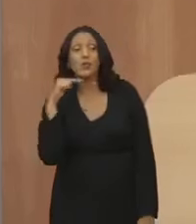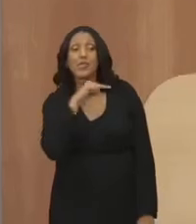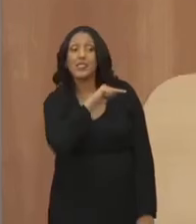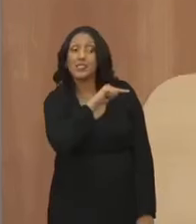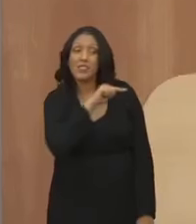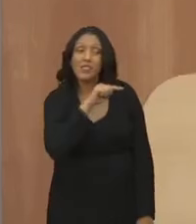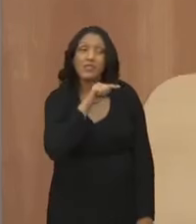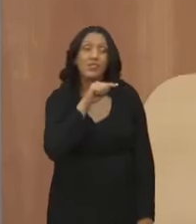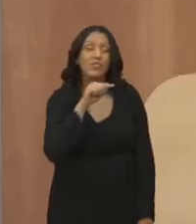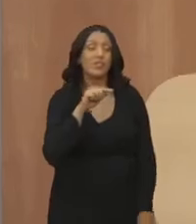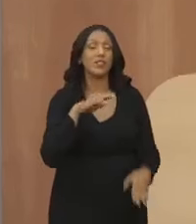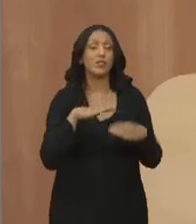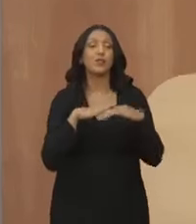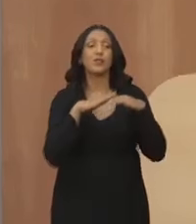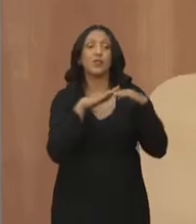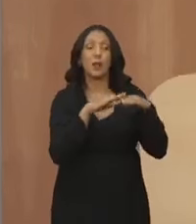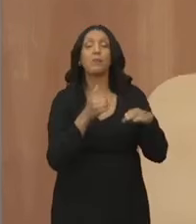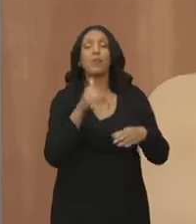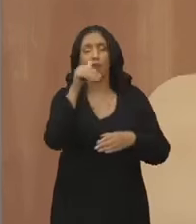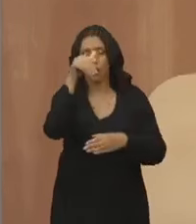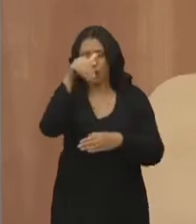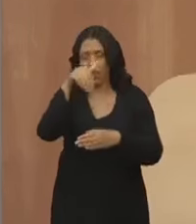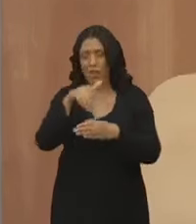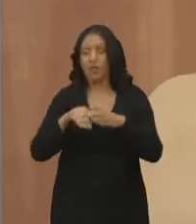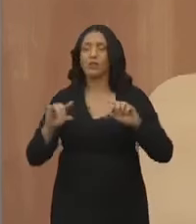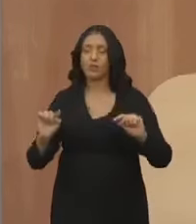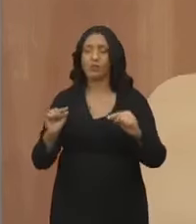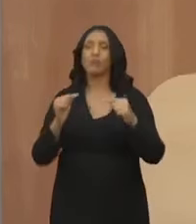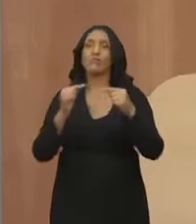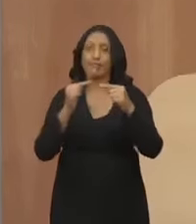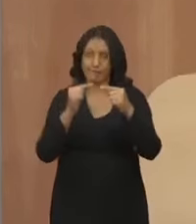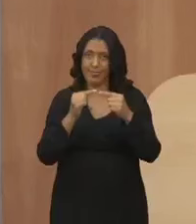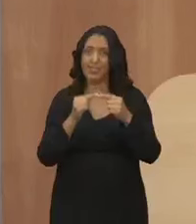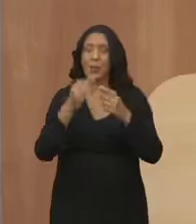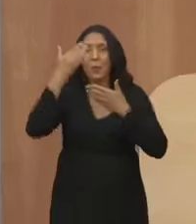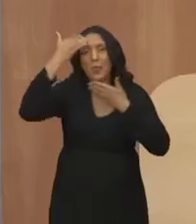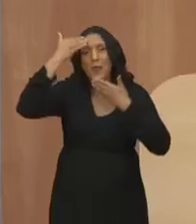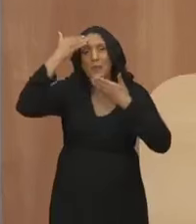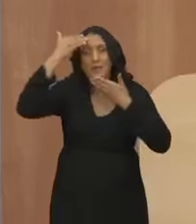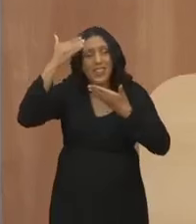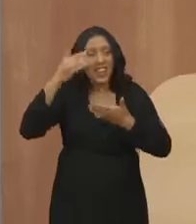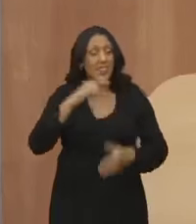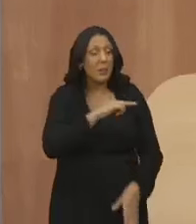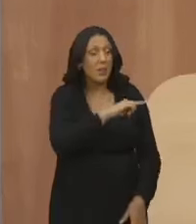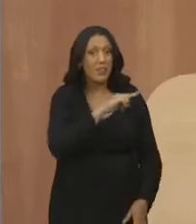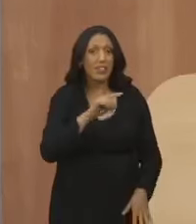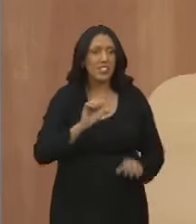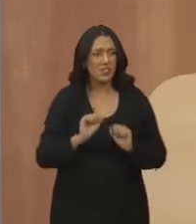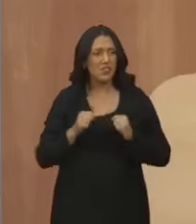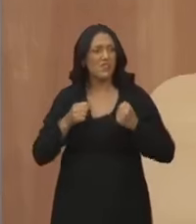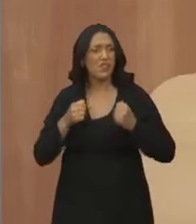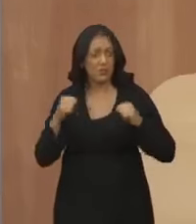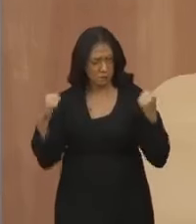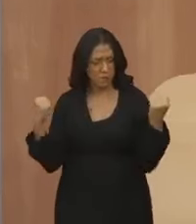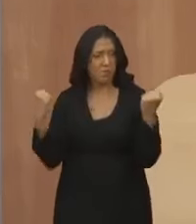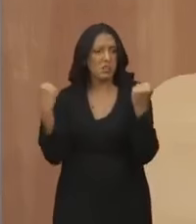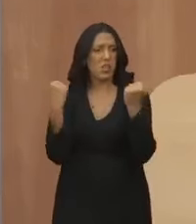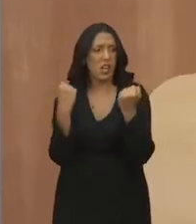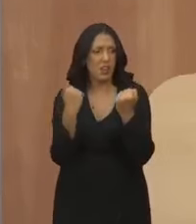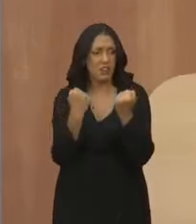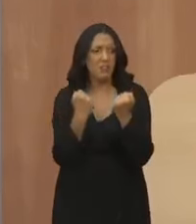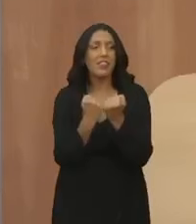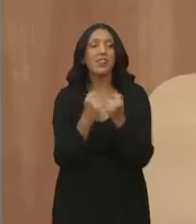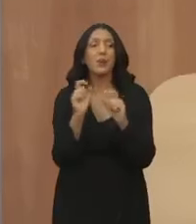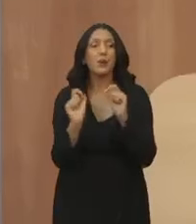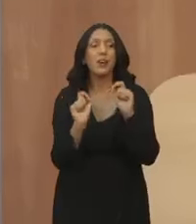associação ANVI, é que meu voto será favorável para esse projeto. E muito obrigado por vocês serem tão valentes, e é assim que a gente se constrói uma